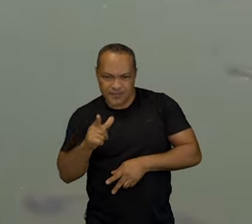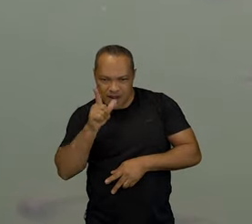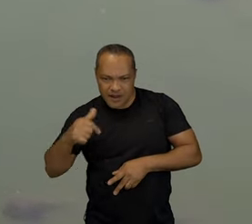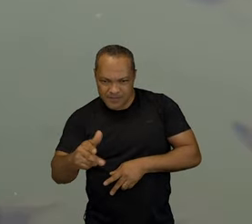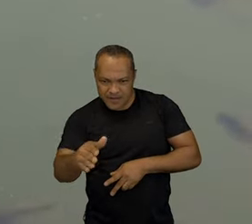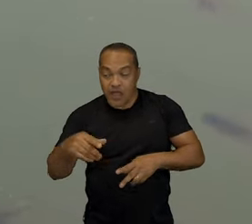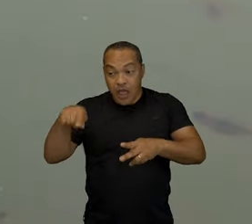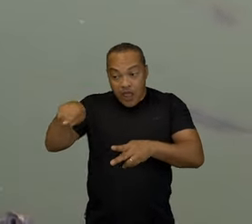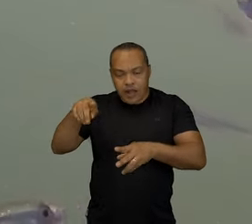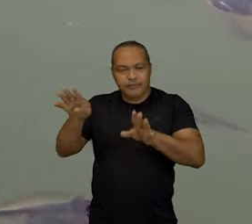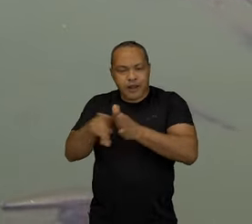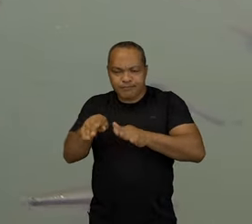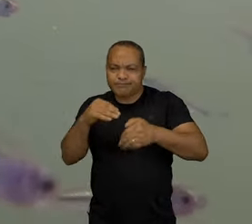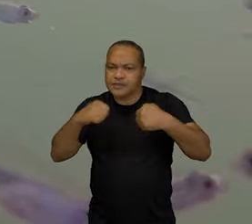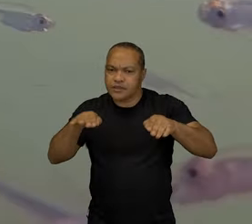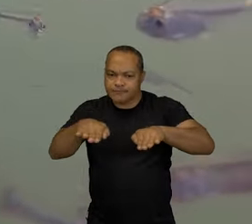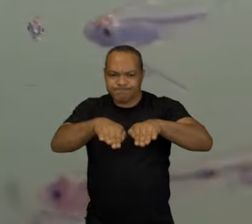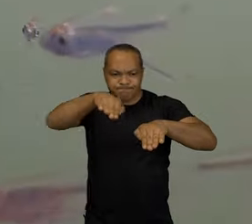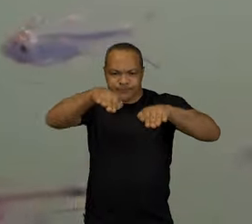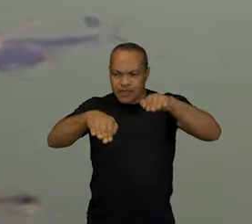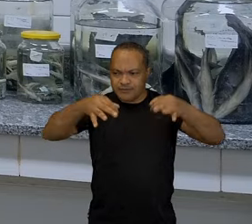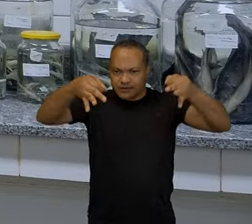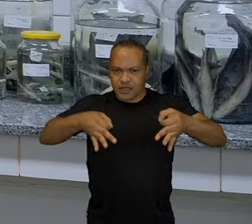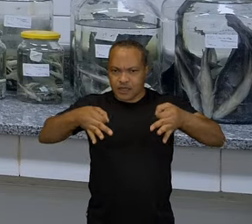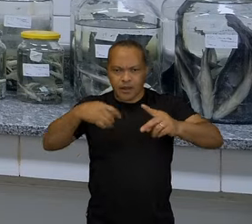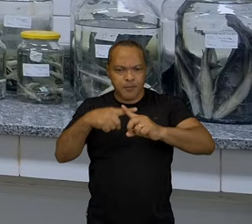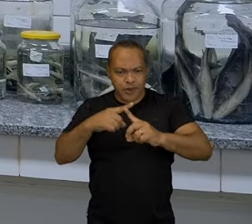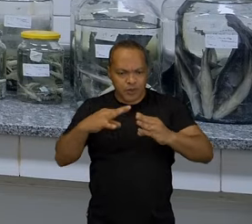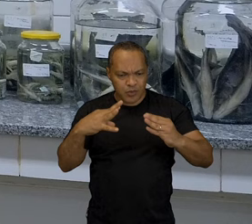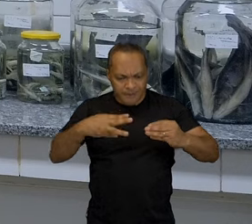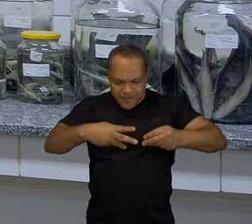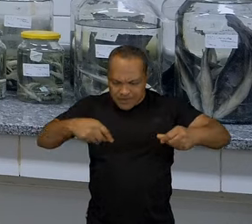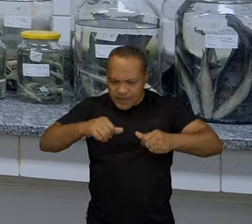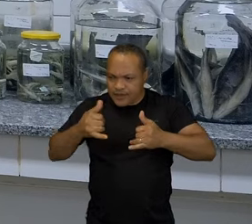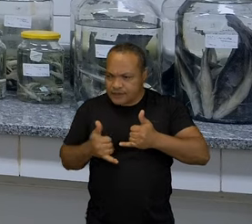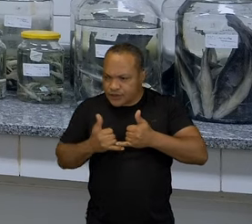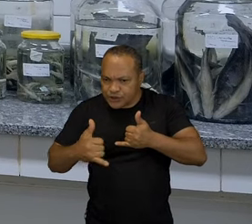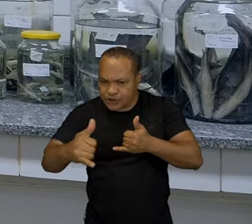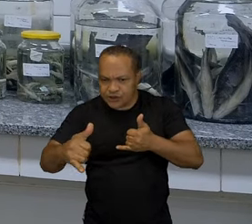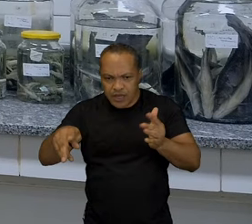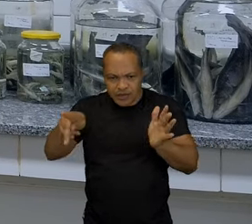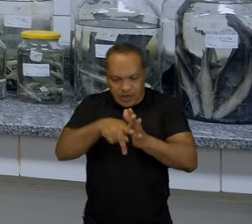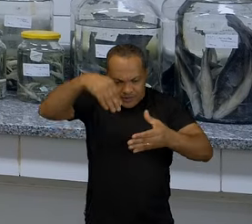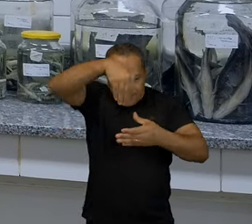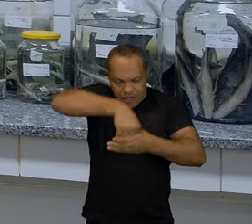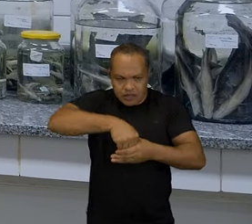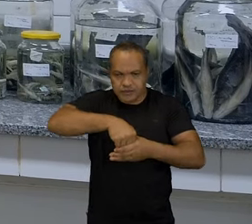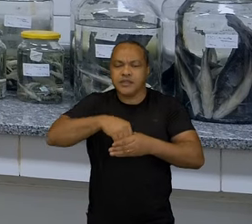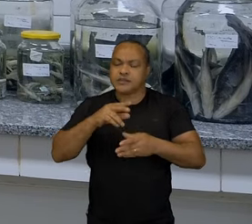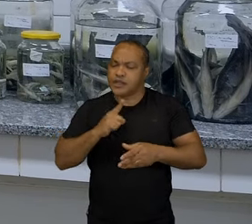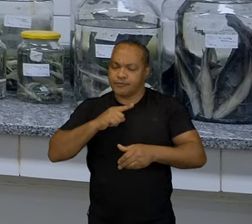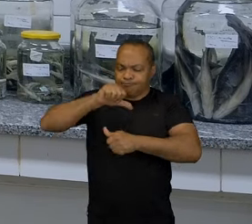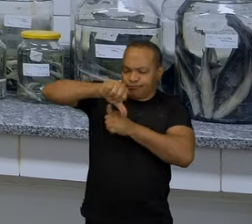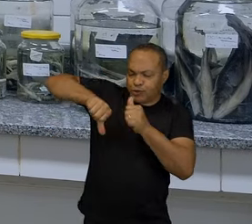planeta se mantém por meio de um equilíbrio dinâmico. Isso porque toda a matéria e a energia disponível no ambiente estão em